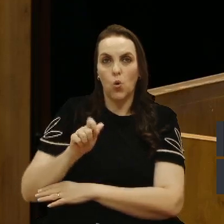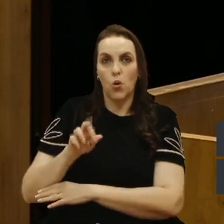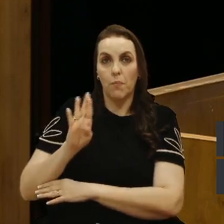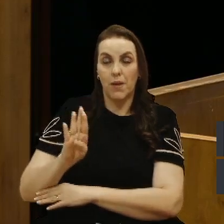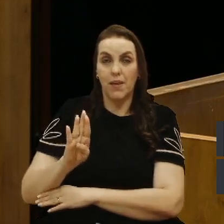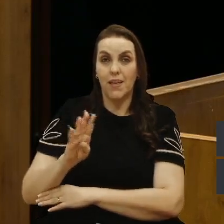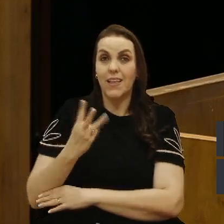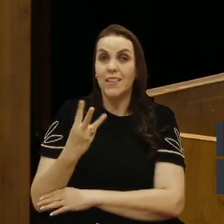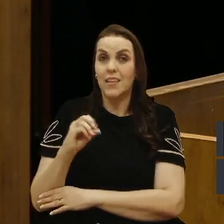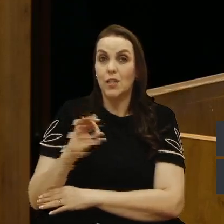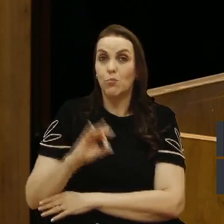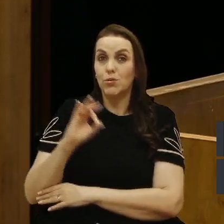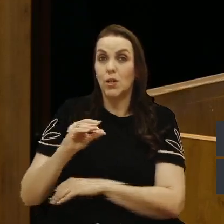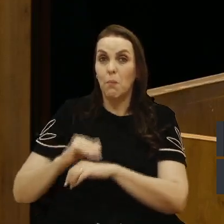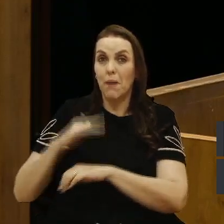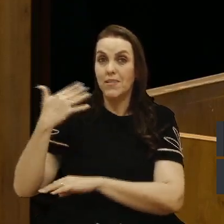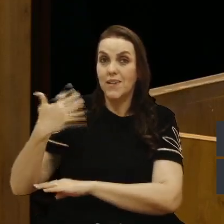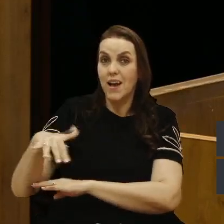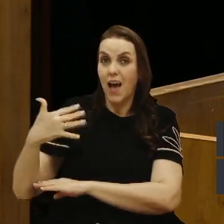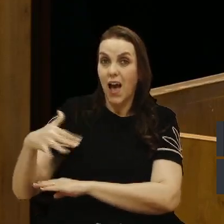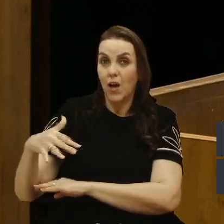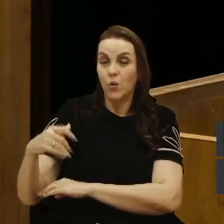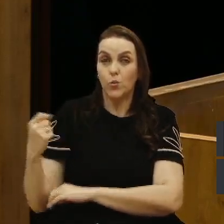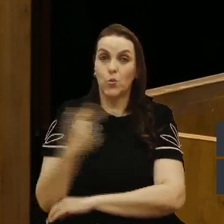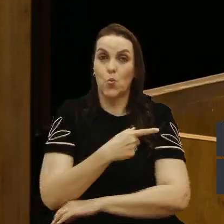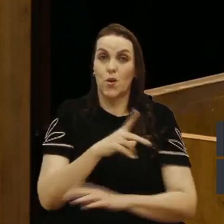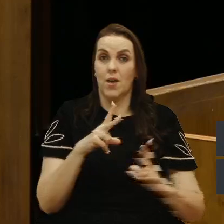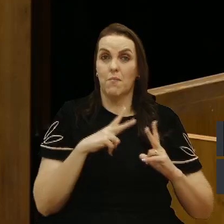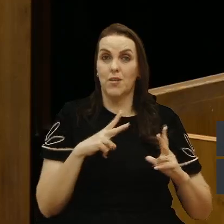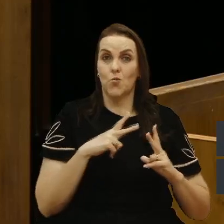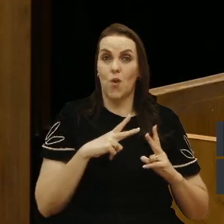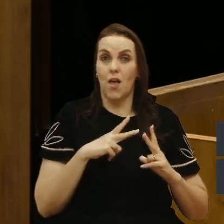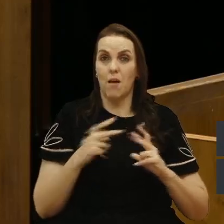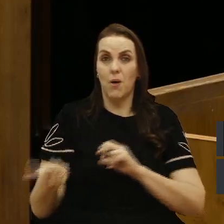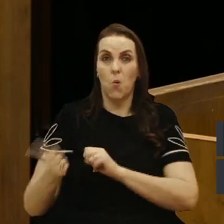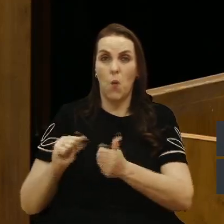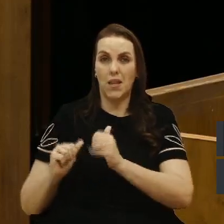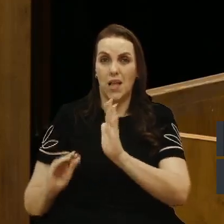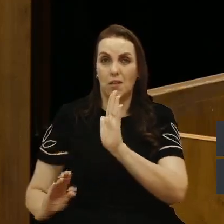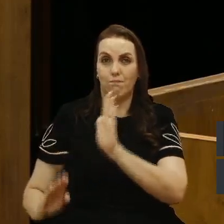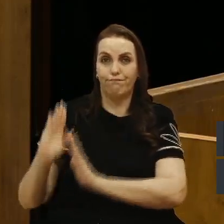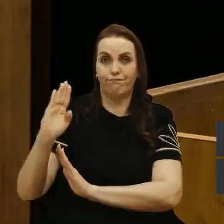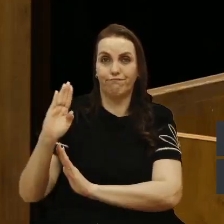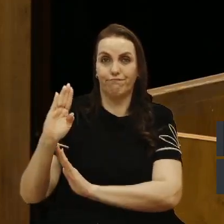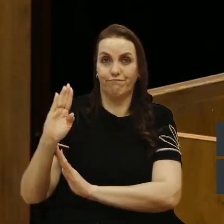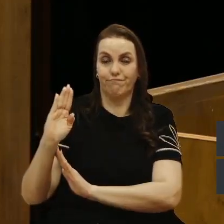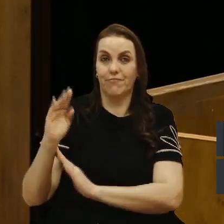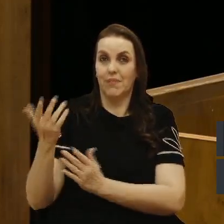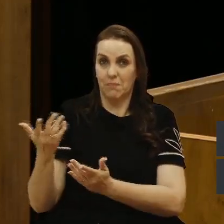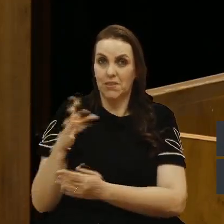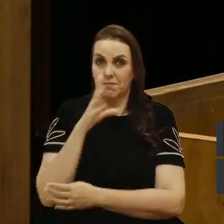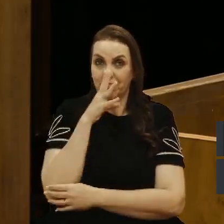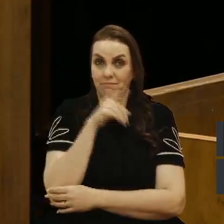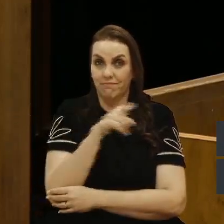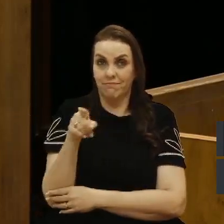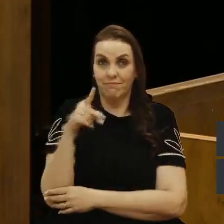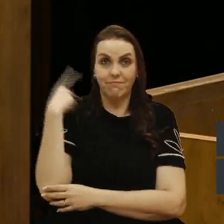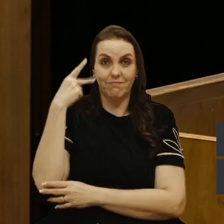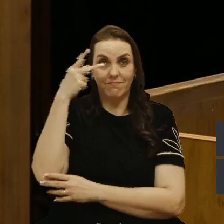mais caro que a iniciativa privada. E a qualidade é muito maior. E aí, pasmem, vereador Iago,